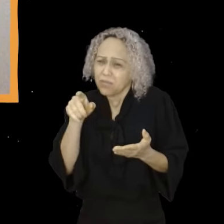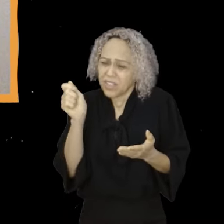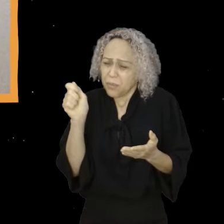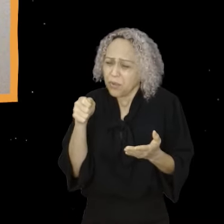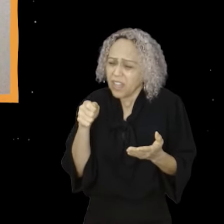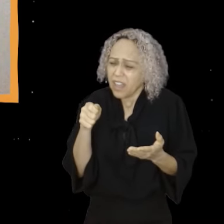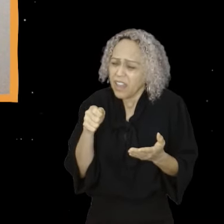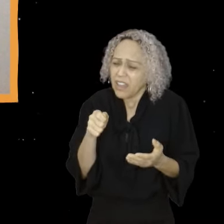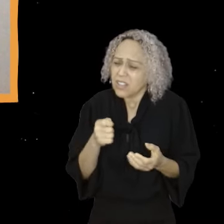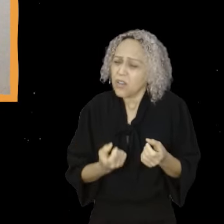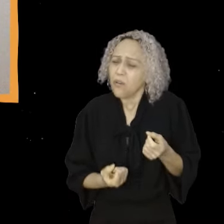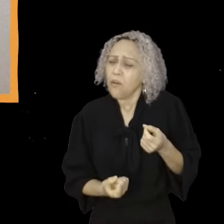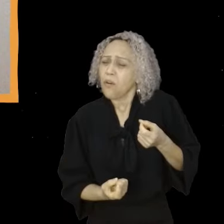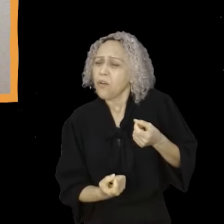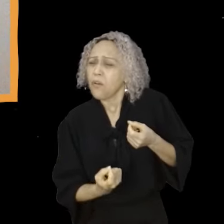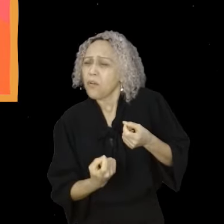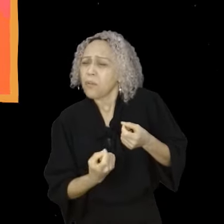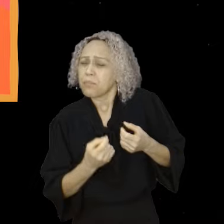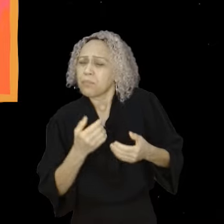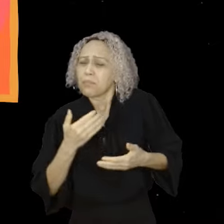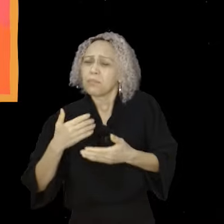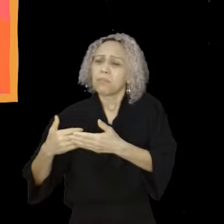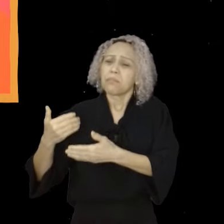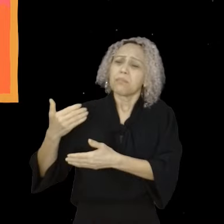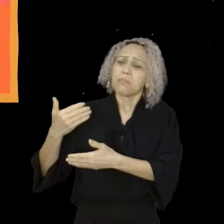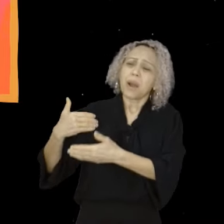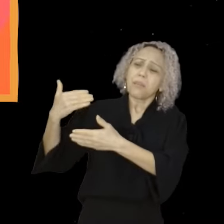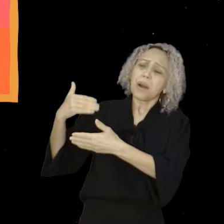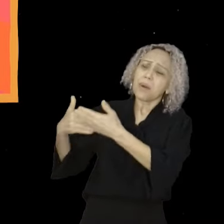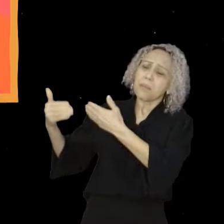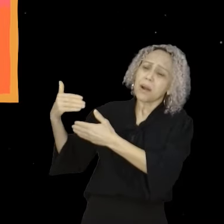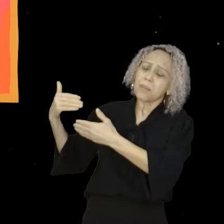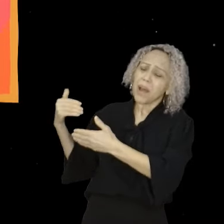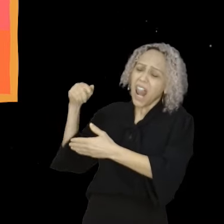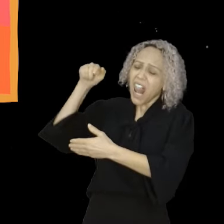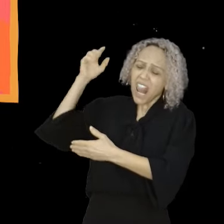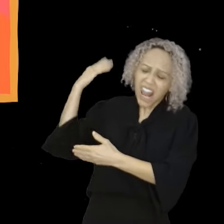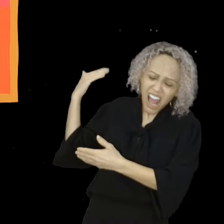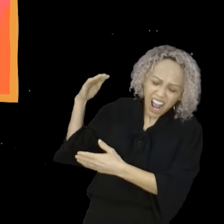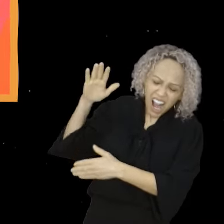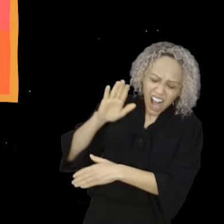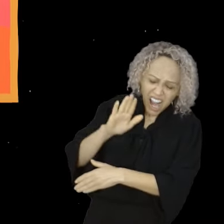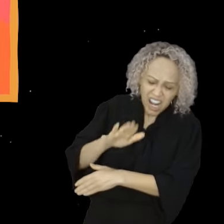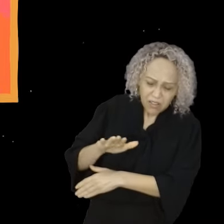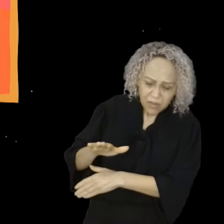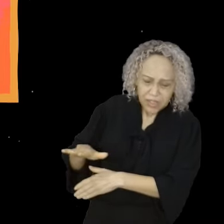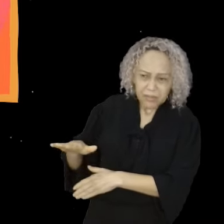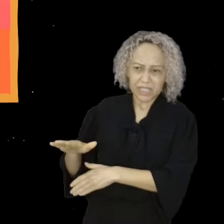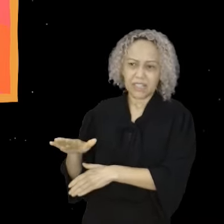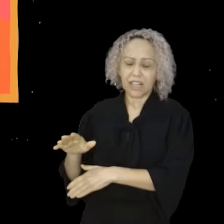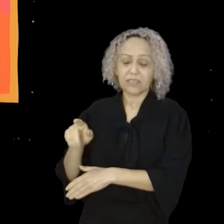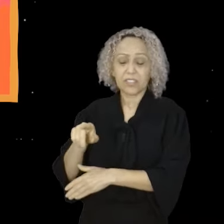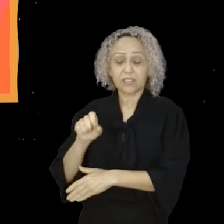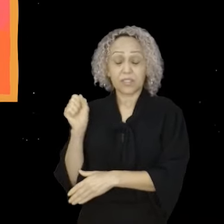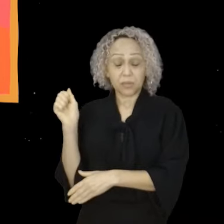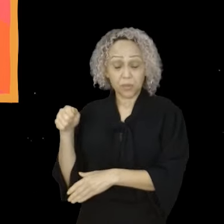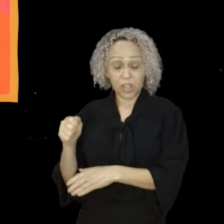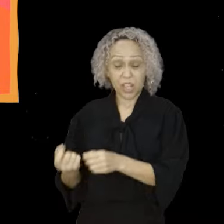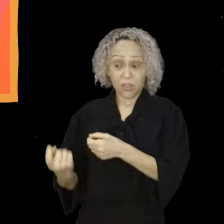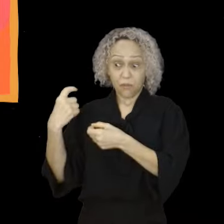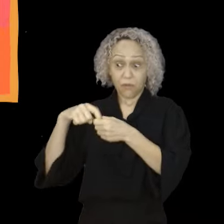você foi, o que você diria para ela? Ai, se eu entrasse numa máquina do tempo e me